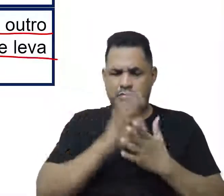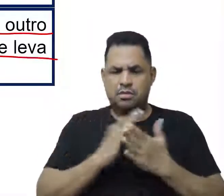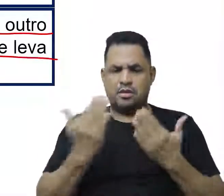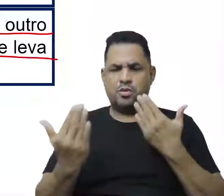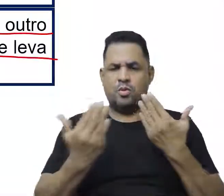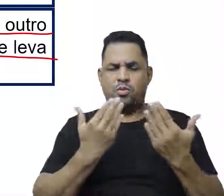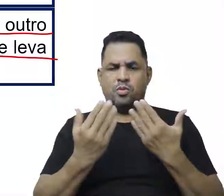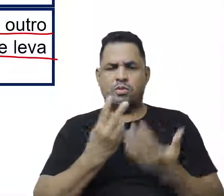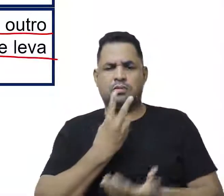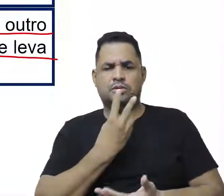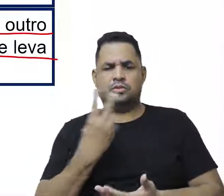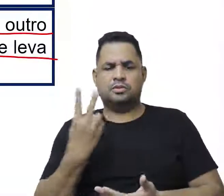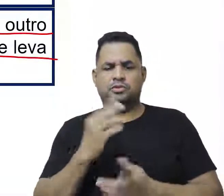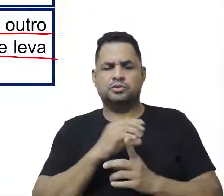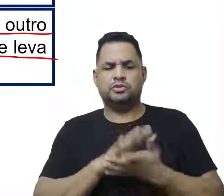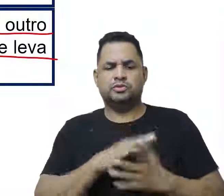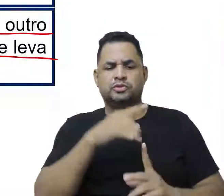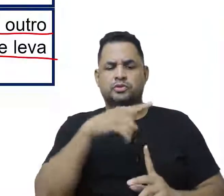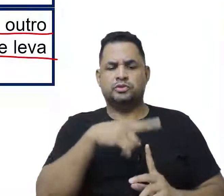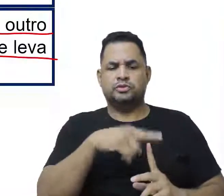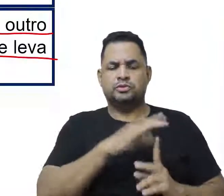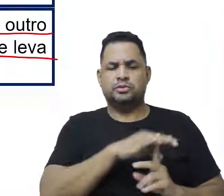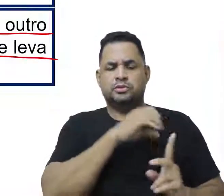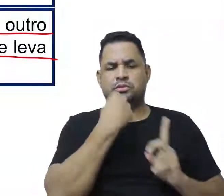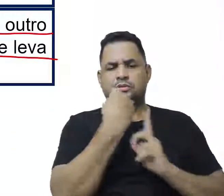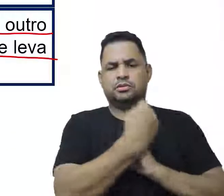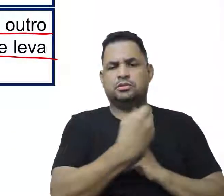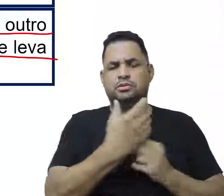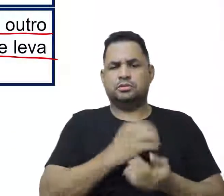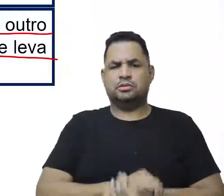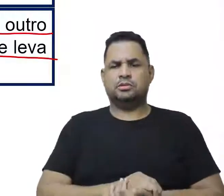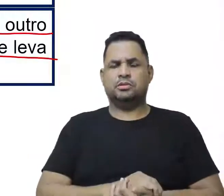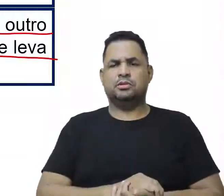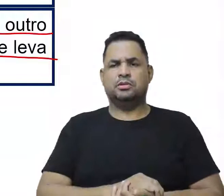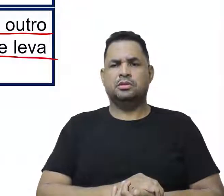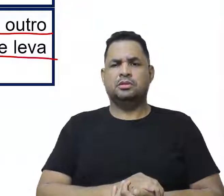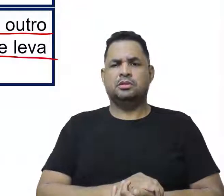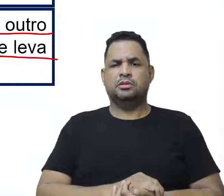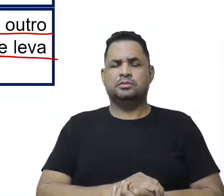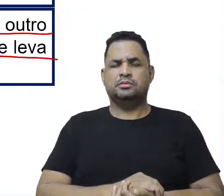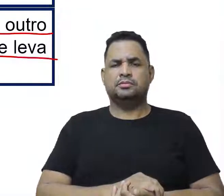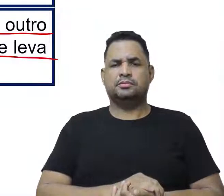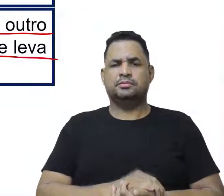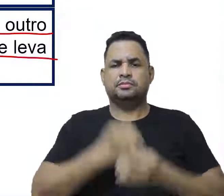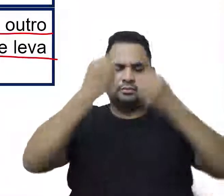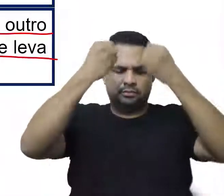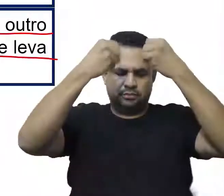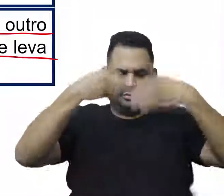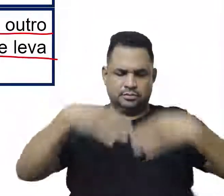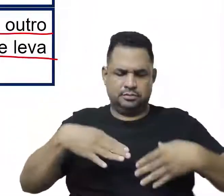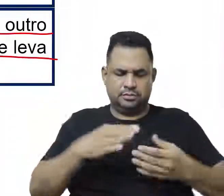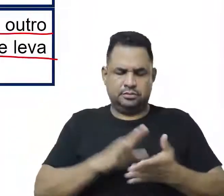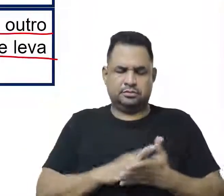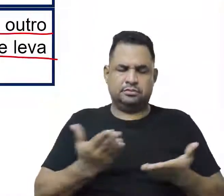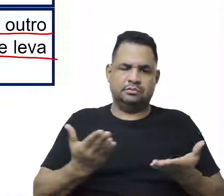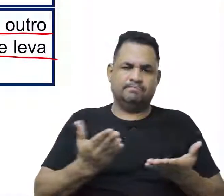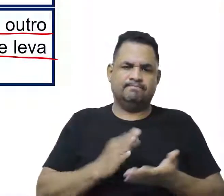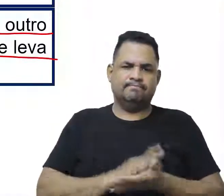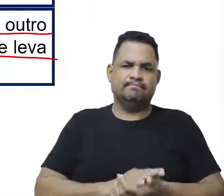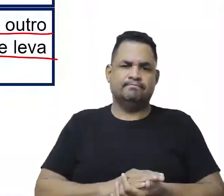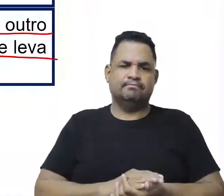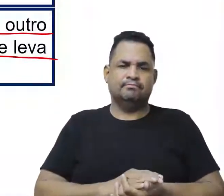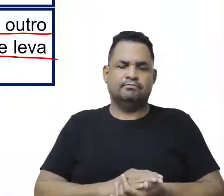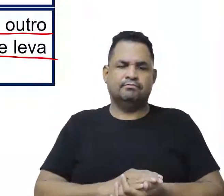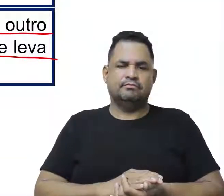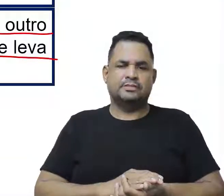comparou dois tipos de sociedade a gente vai falar com mais detalhes mas só para explicar aqui para vocês não ficarem né